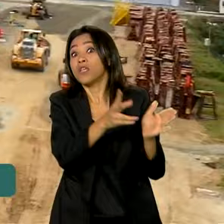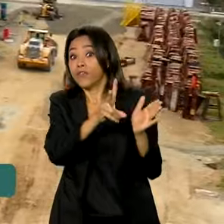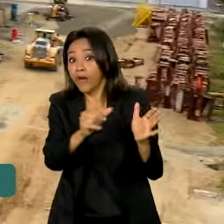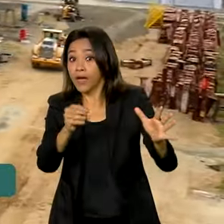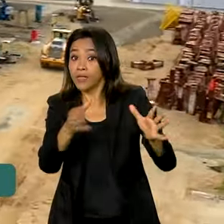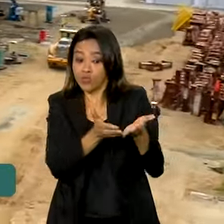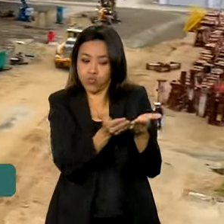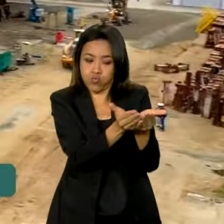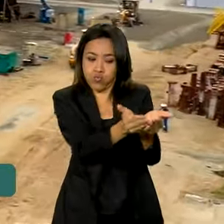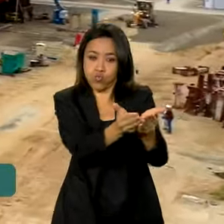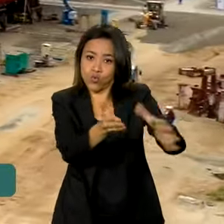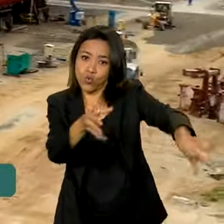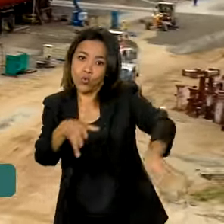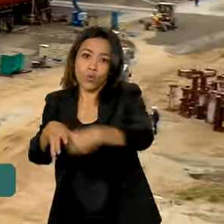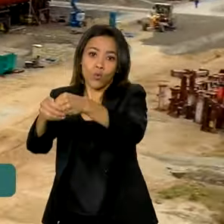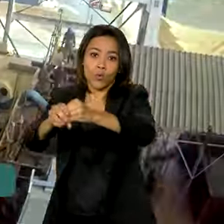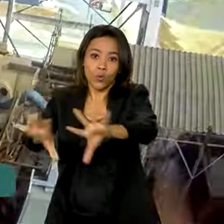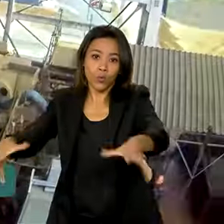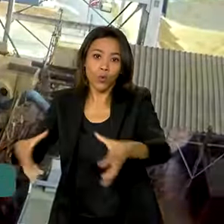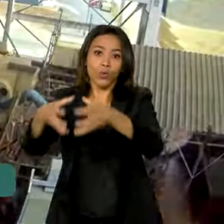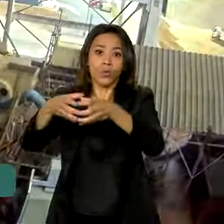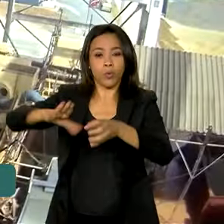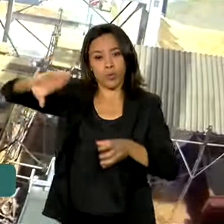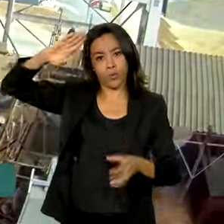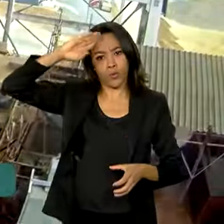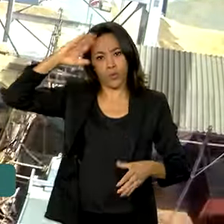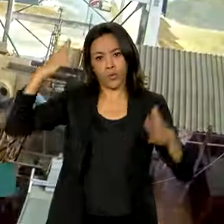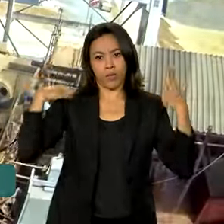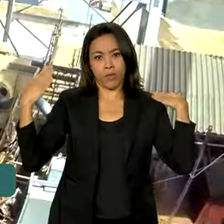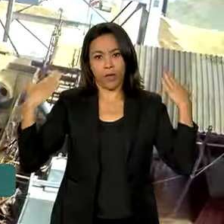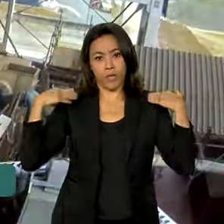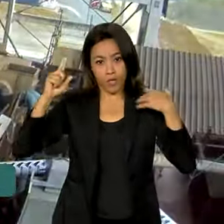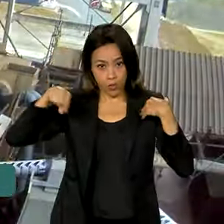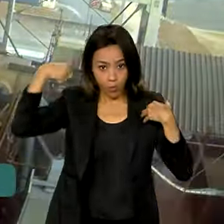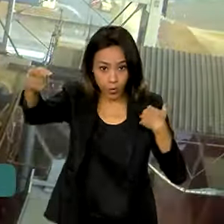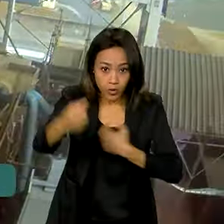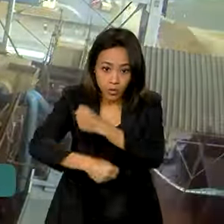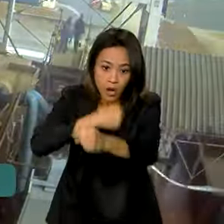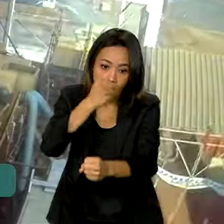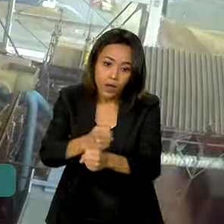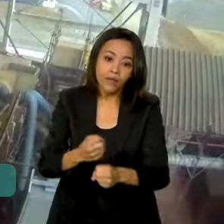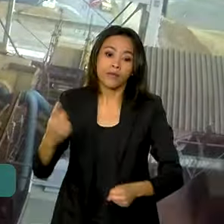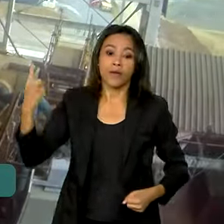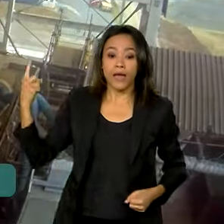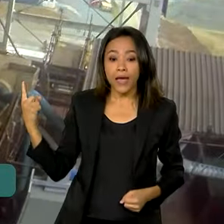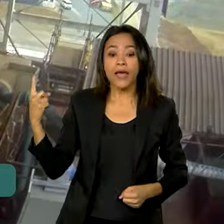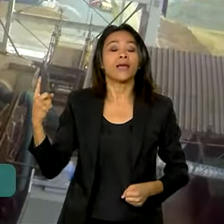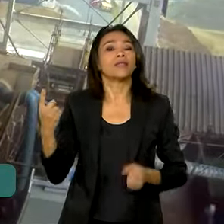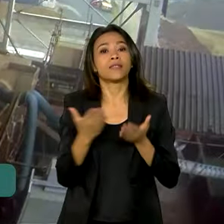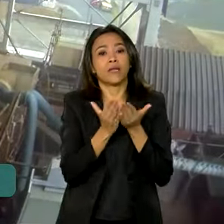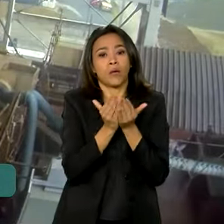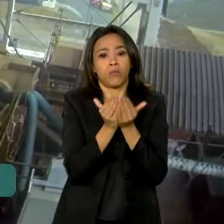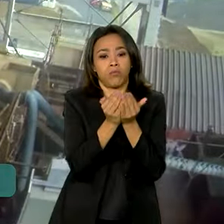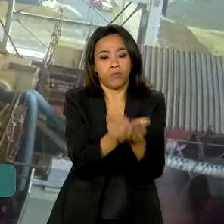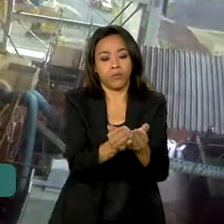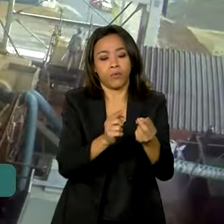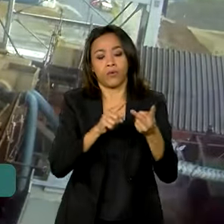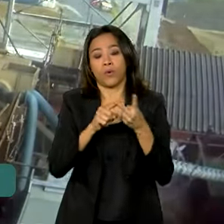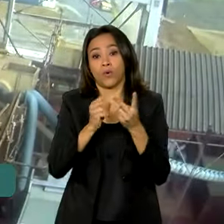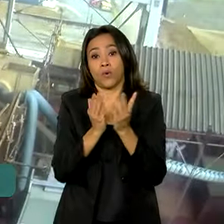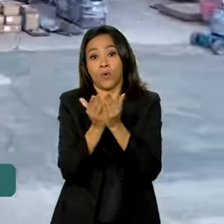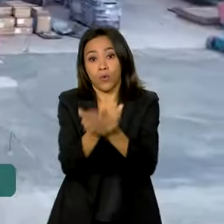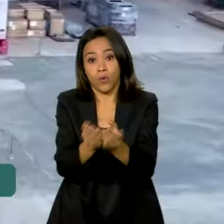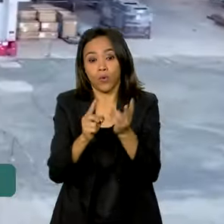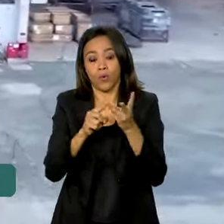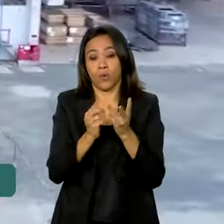incorporada à Marinha no ano que vem. As demais embarcações, Jerônimo Albuquerque, Cunha Moreira e